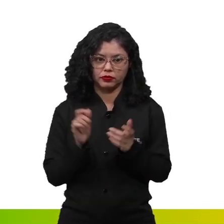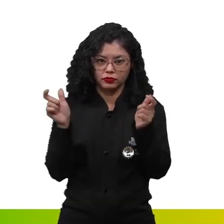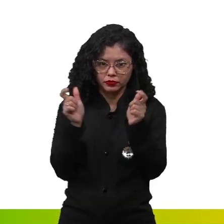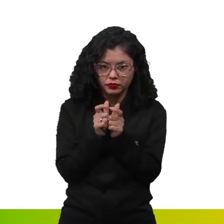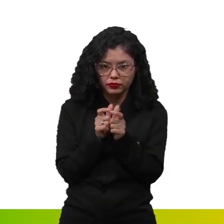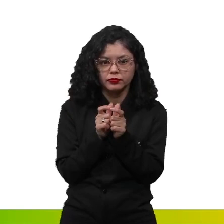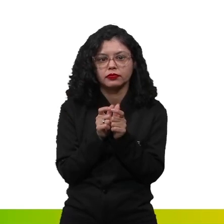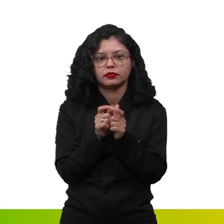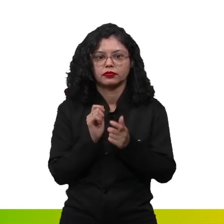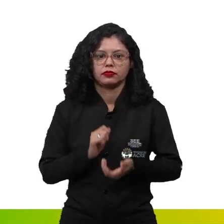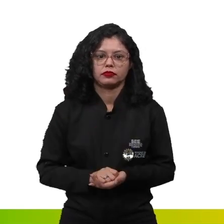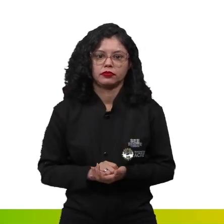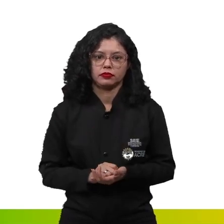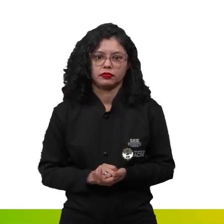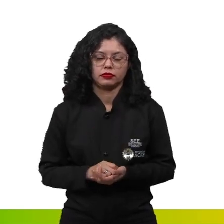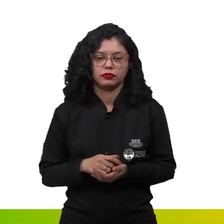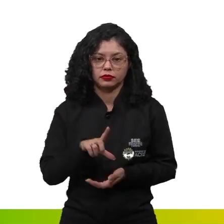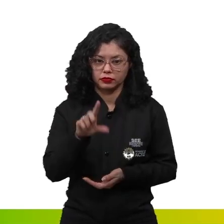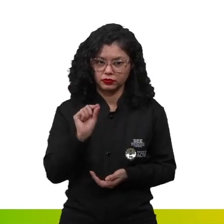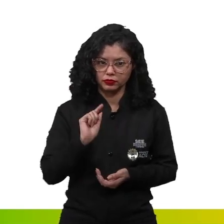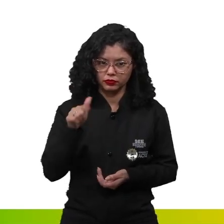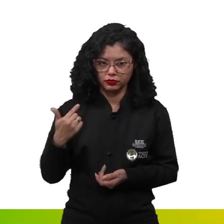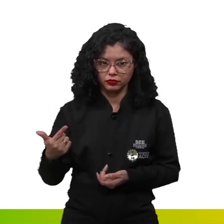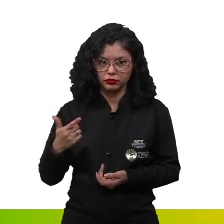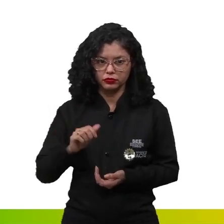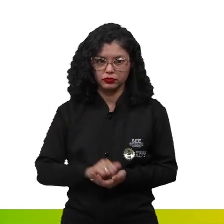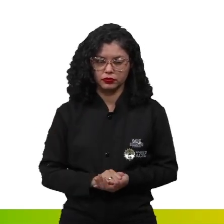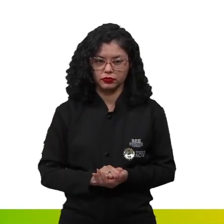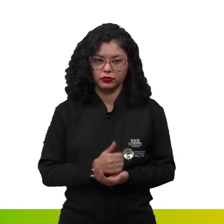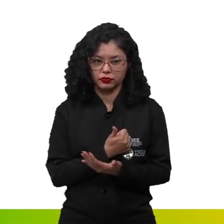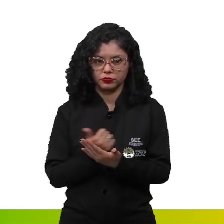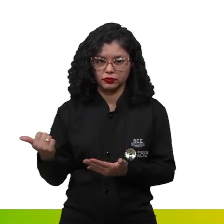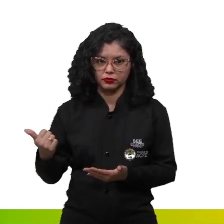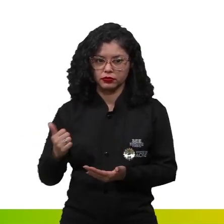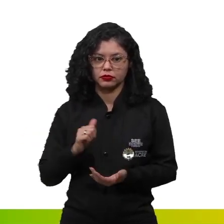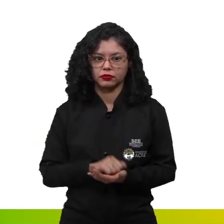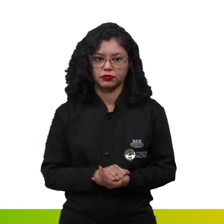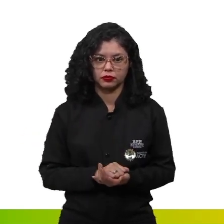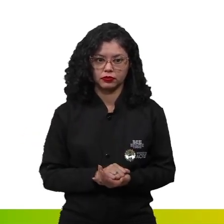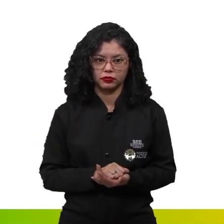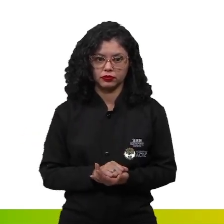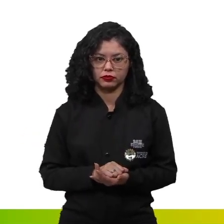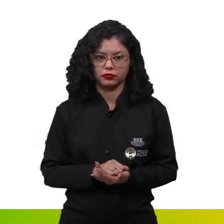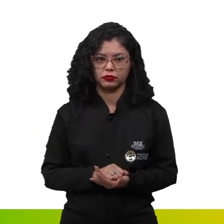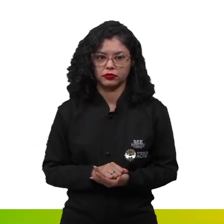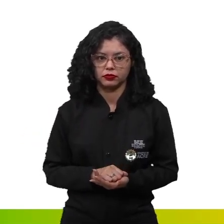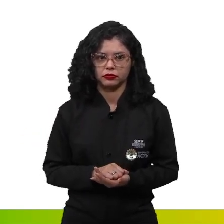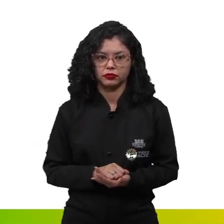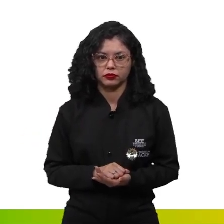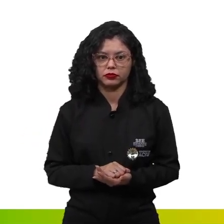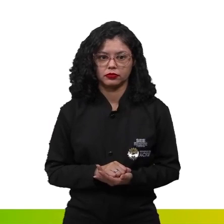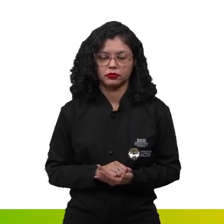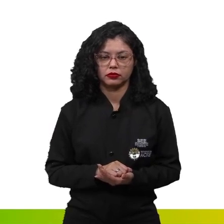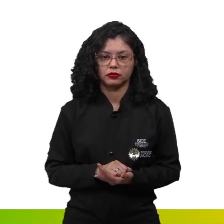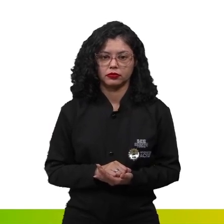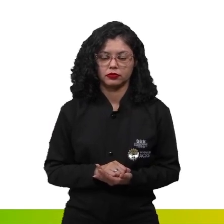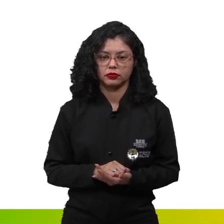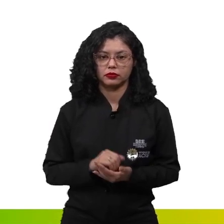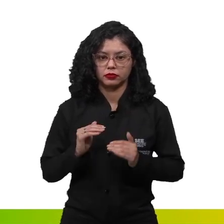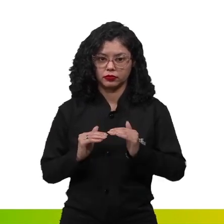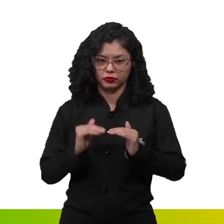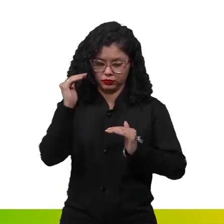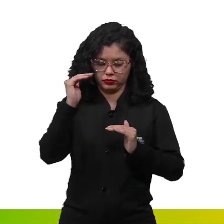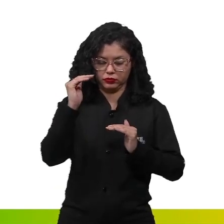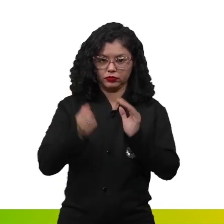diminui a atividade, sim, para dar chance aos outros órgãos entrarem em ação. Glândulas suprarrenais, que é a adrenalina,